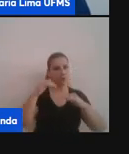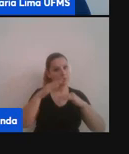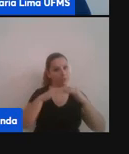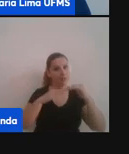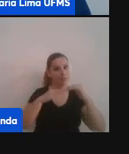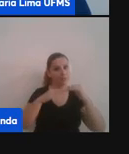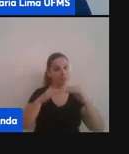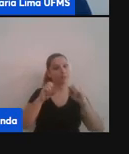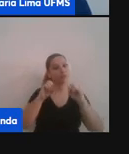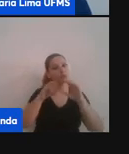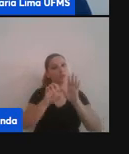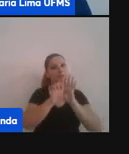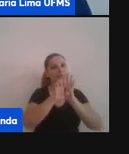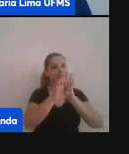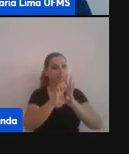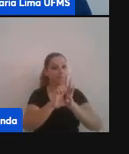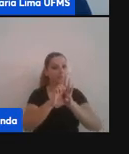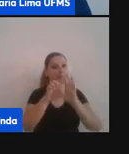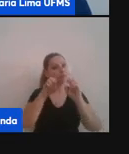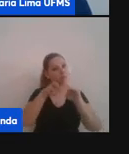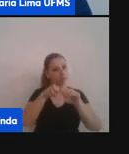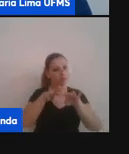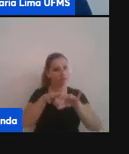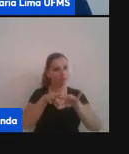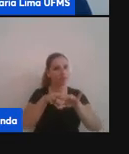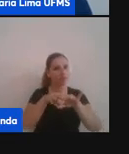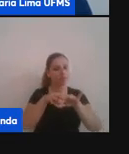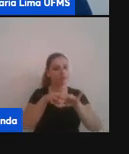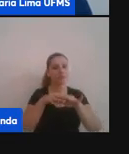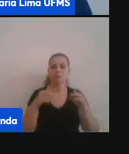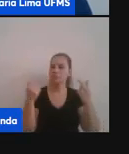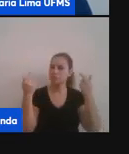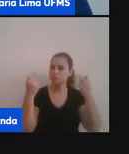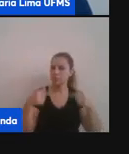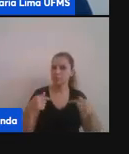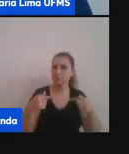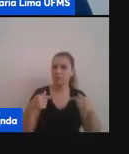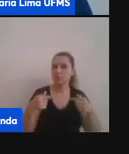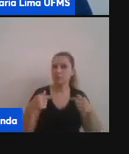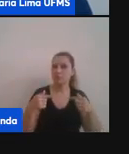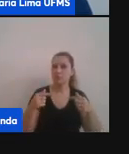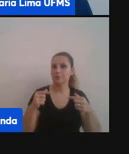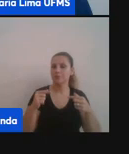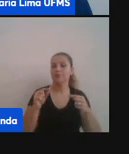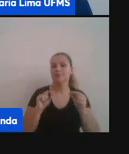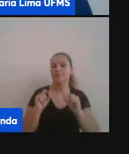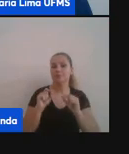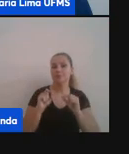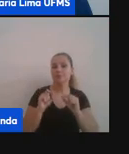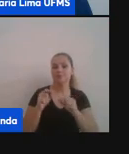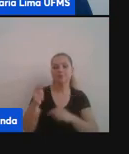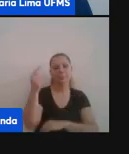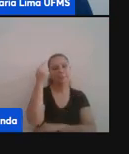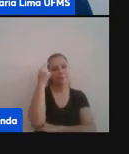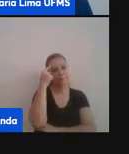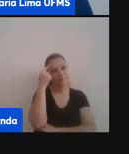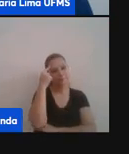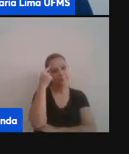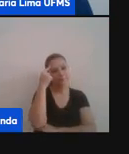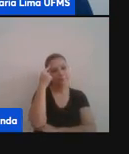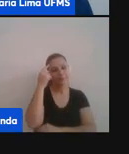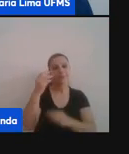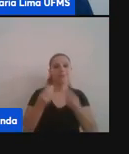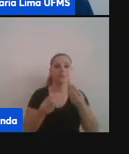outro desafio que eu quero colocar como um desafio para a gente pensar e